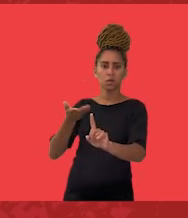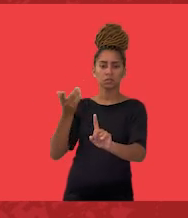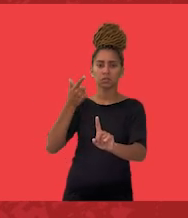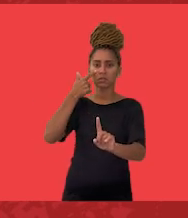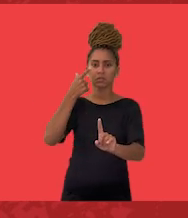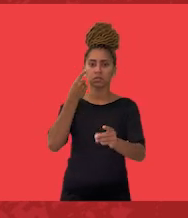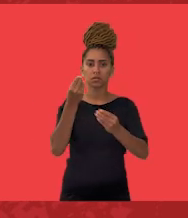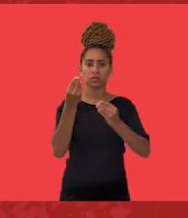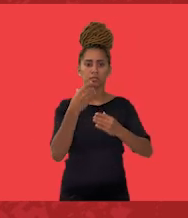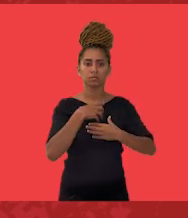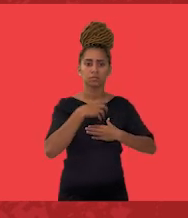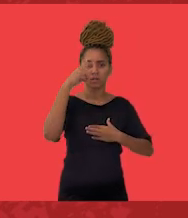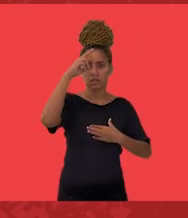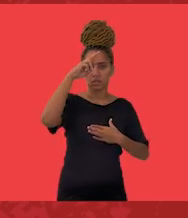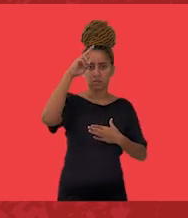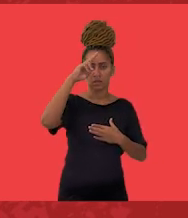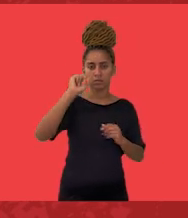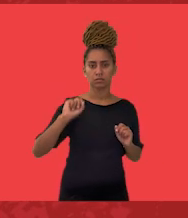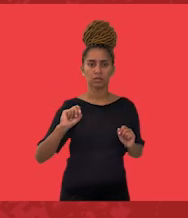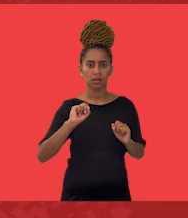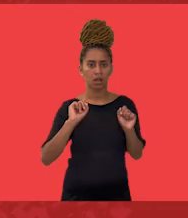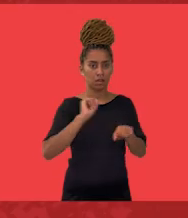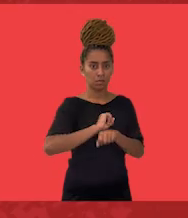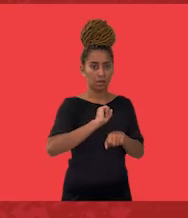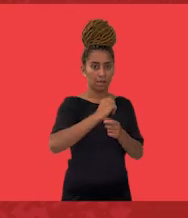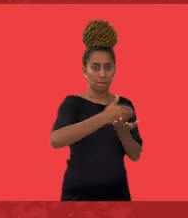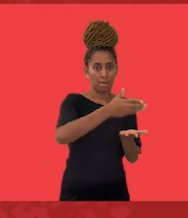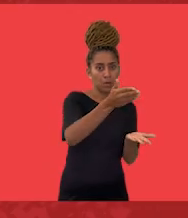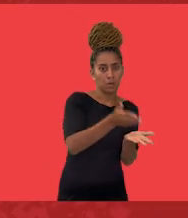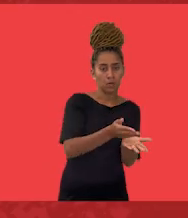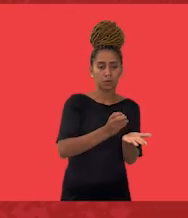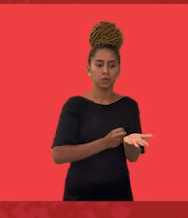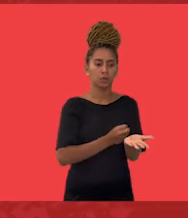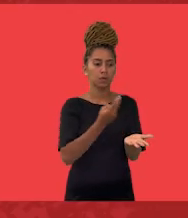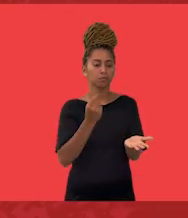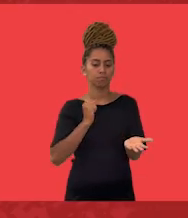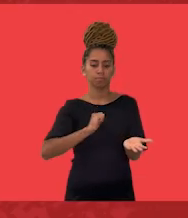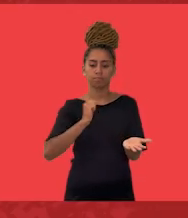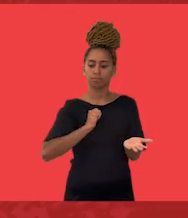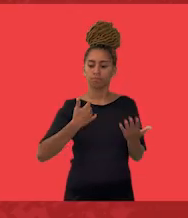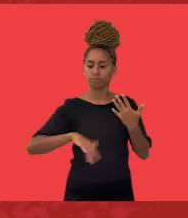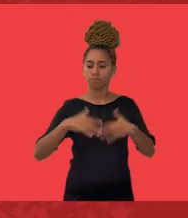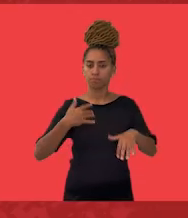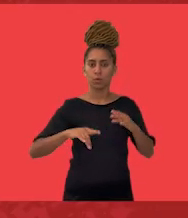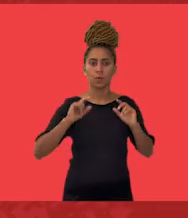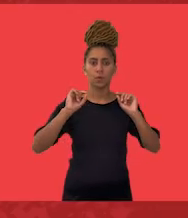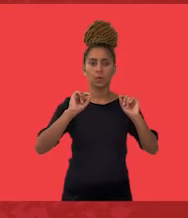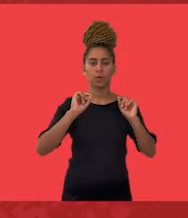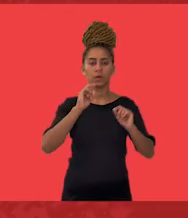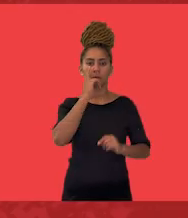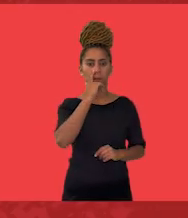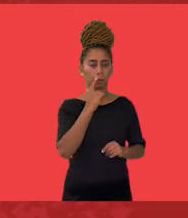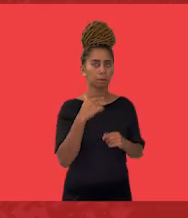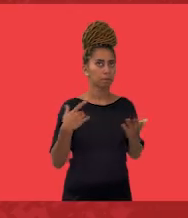E costumava sonhar que voava 5, 6 passos apressados, pegar impulso e subir.